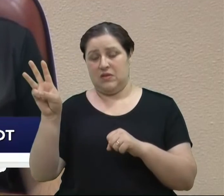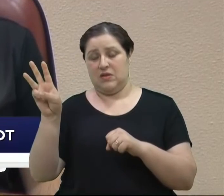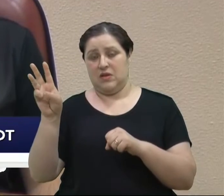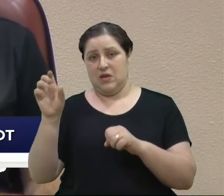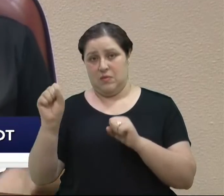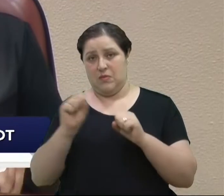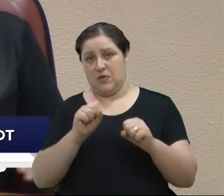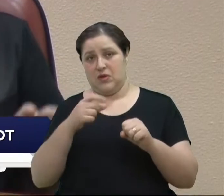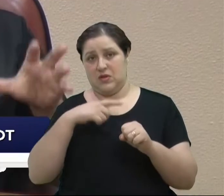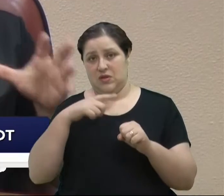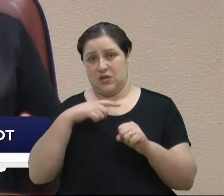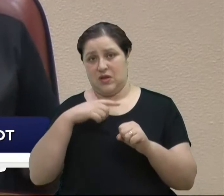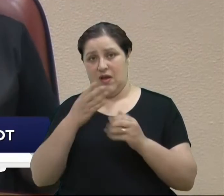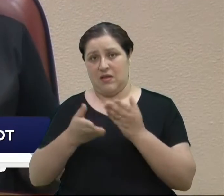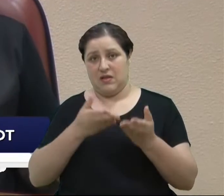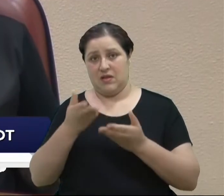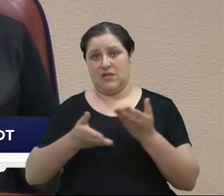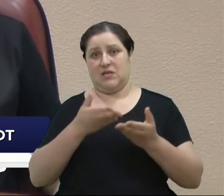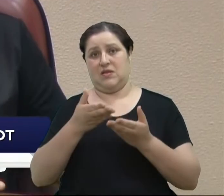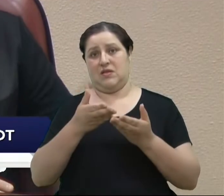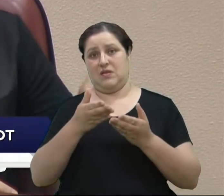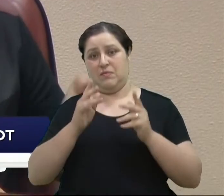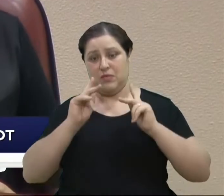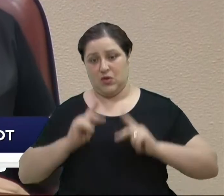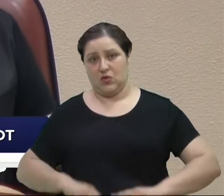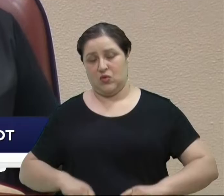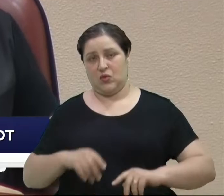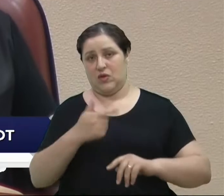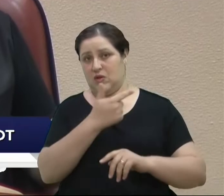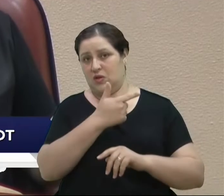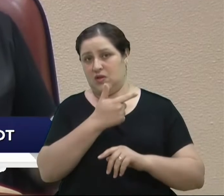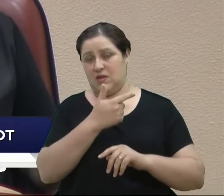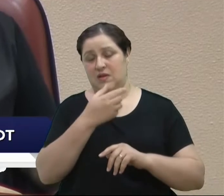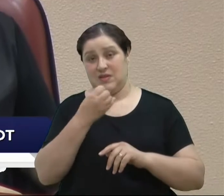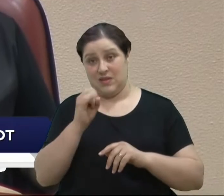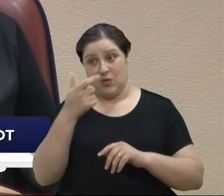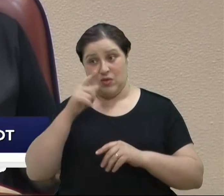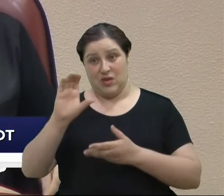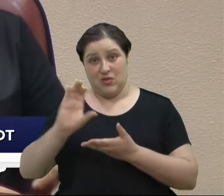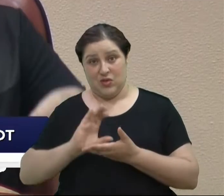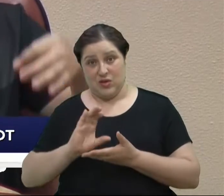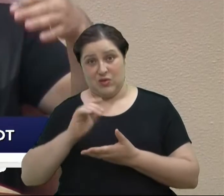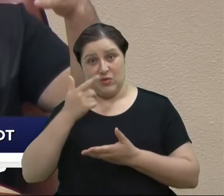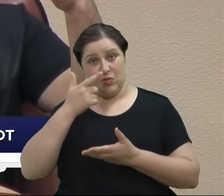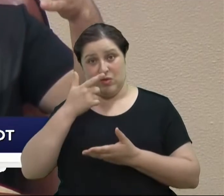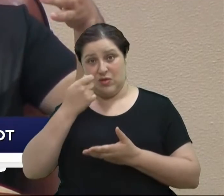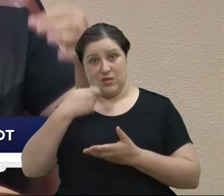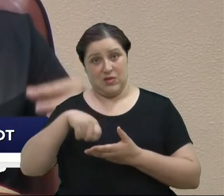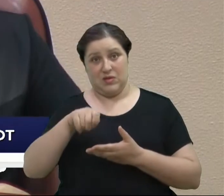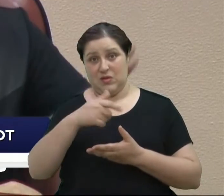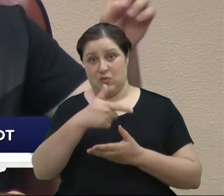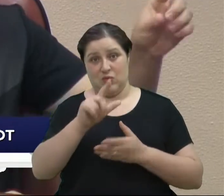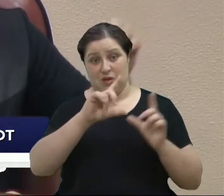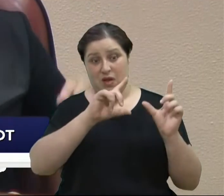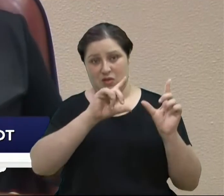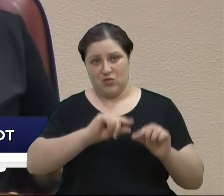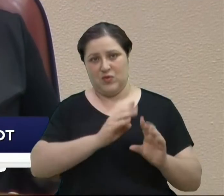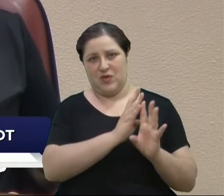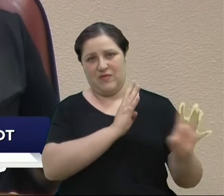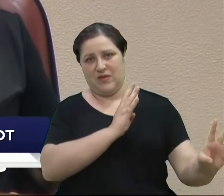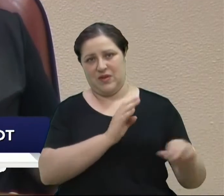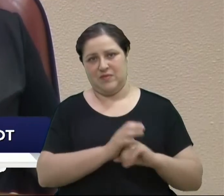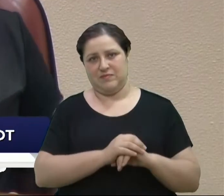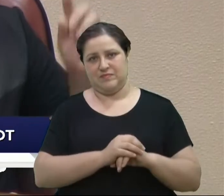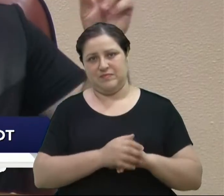não estaria nessa fila. Então, é essa a minha crítica que eu faço. Eu sei que a Caxias do Sul tem responsabilidade na saúde, mas se a gente não pensar... E eu tive com